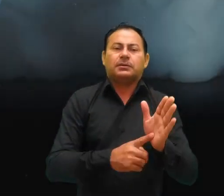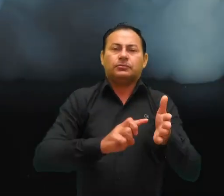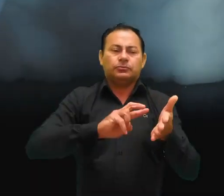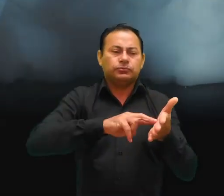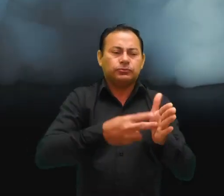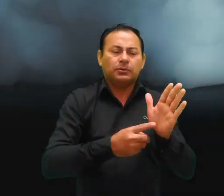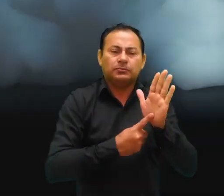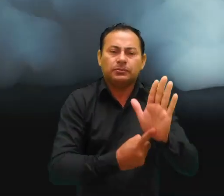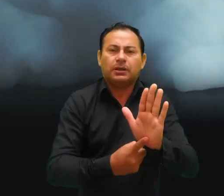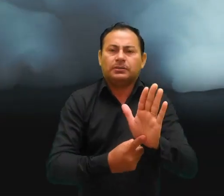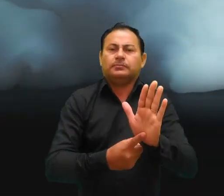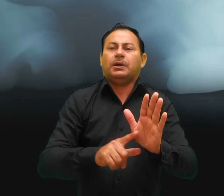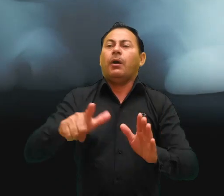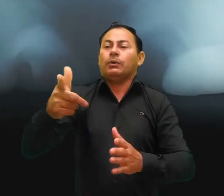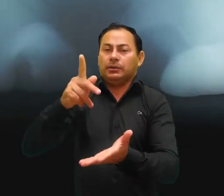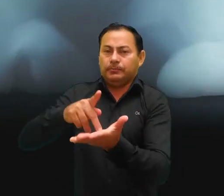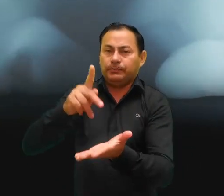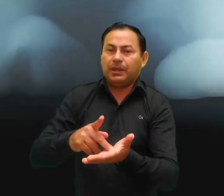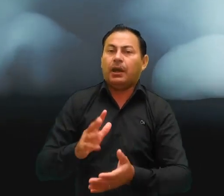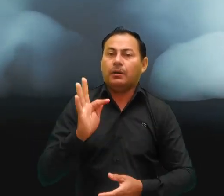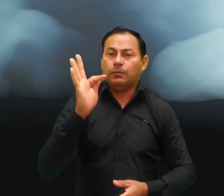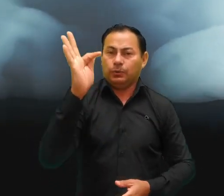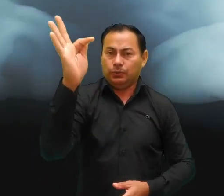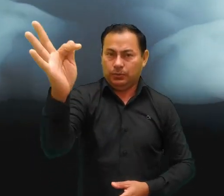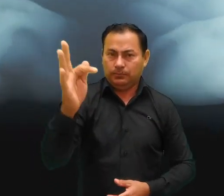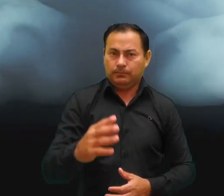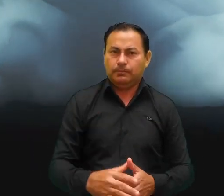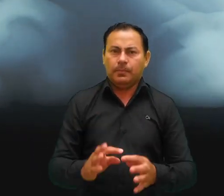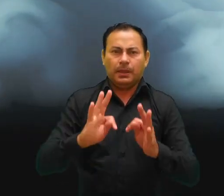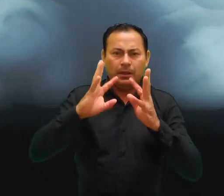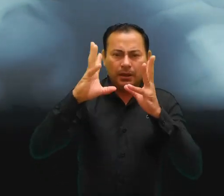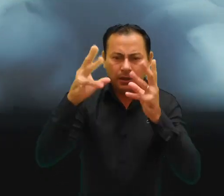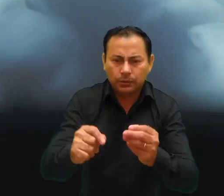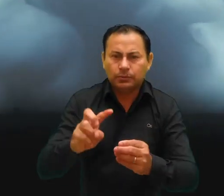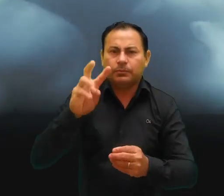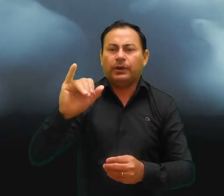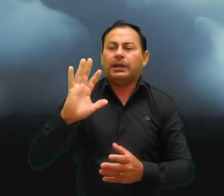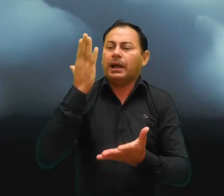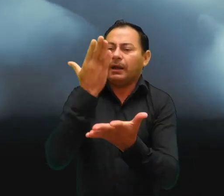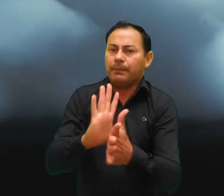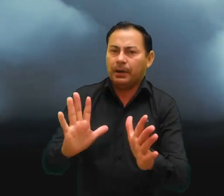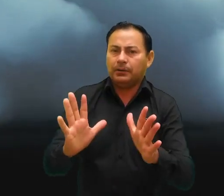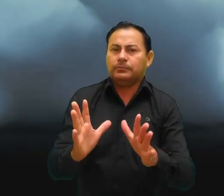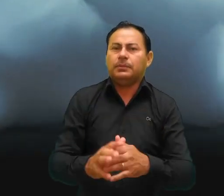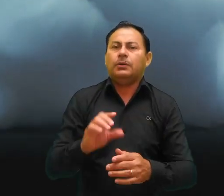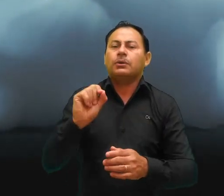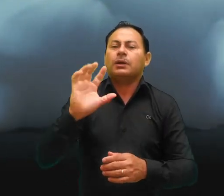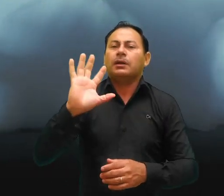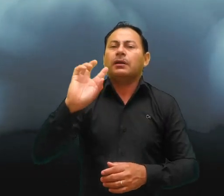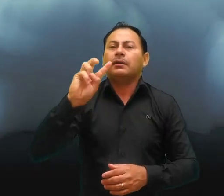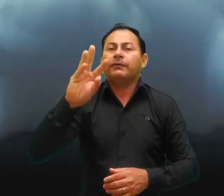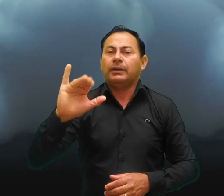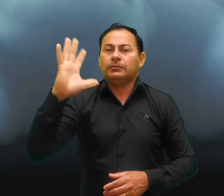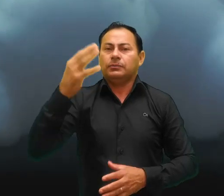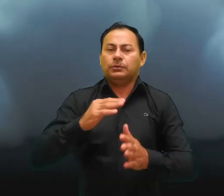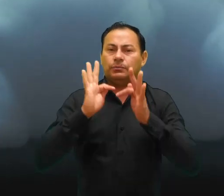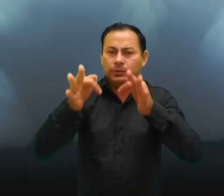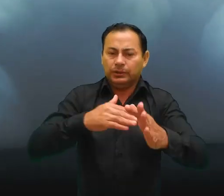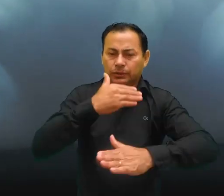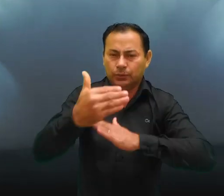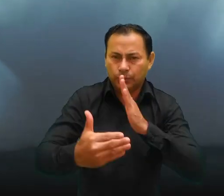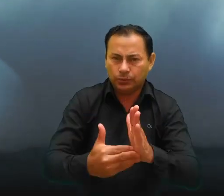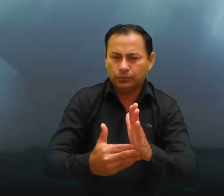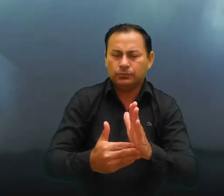e revelando outra verdade, a do futuro. Como tudo vai acabar? O que vai acontecer no fim de